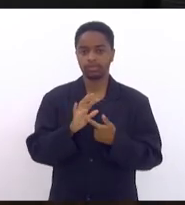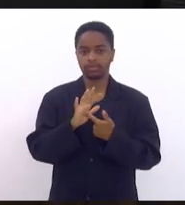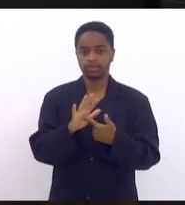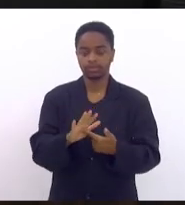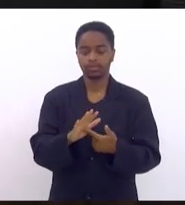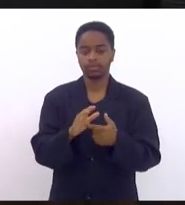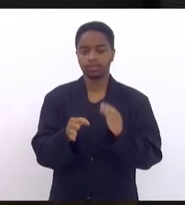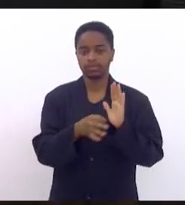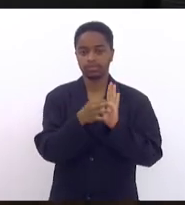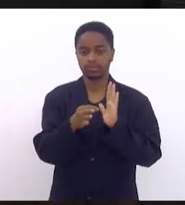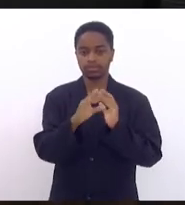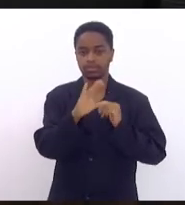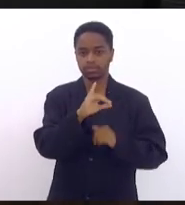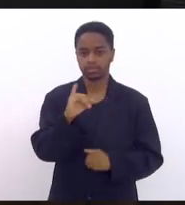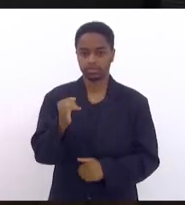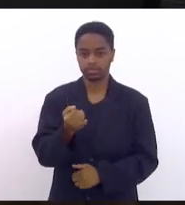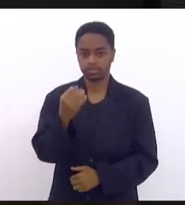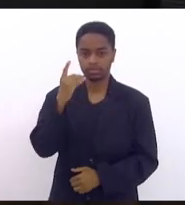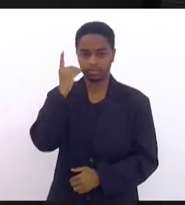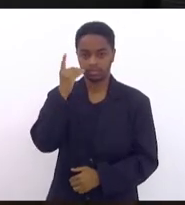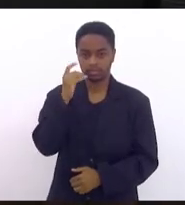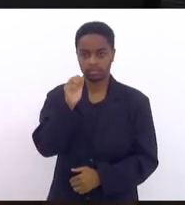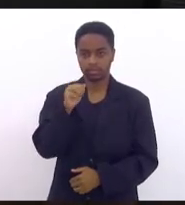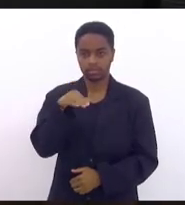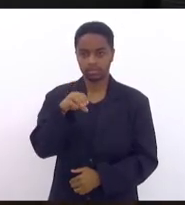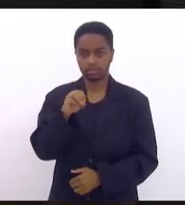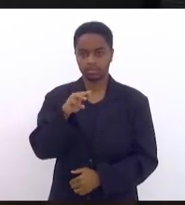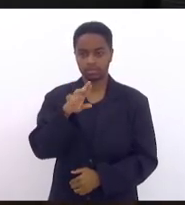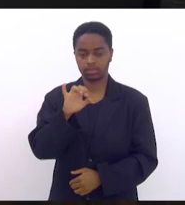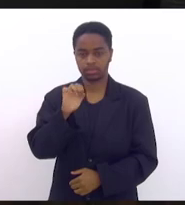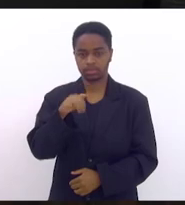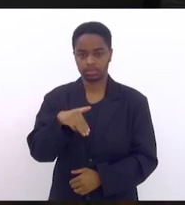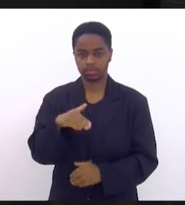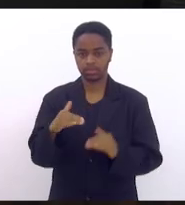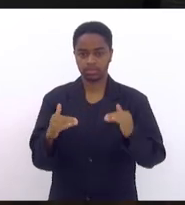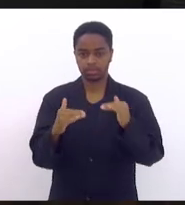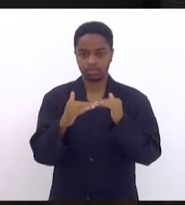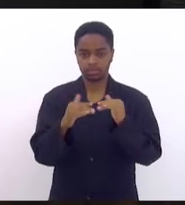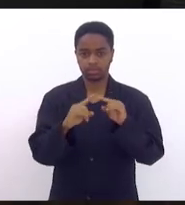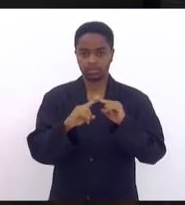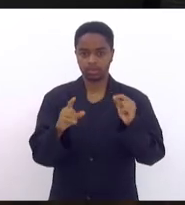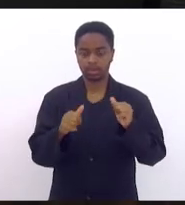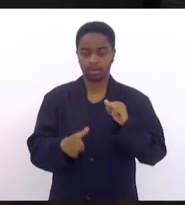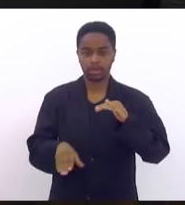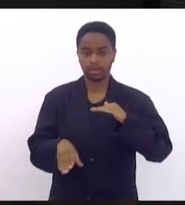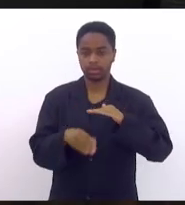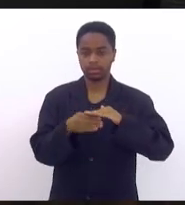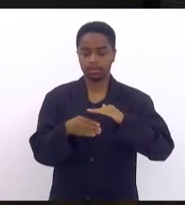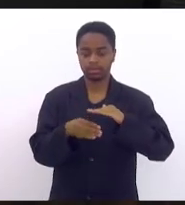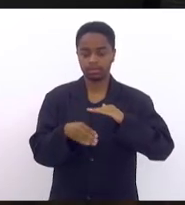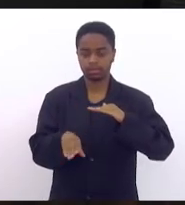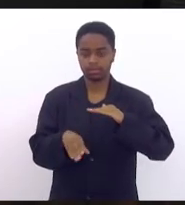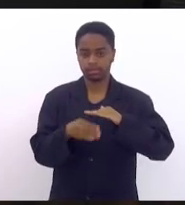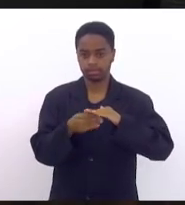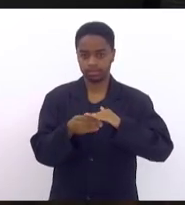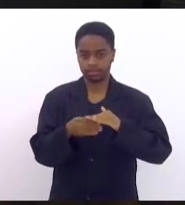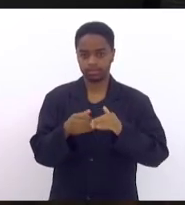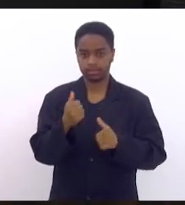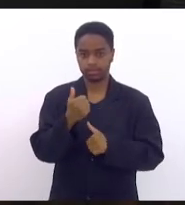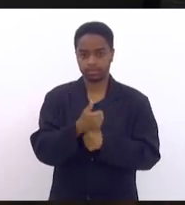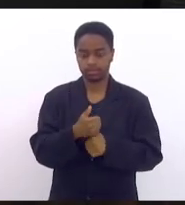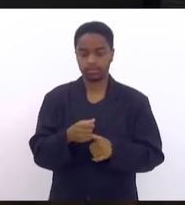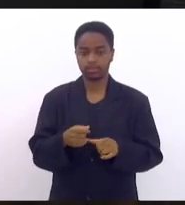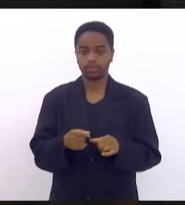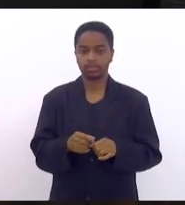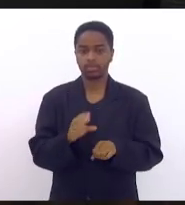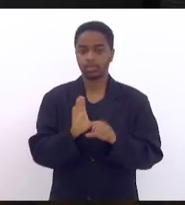Comissão de Constituição e Justiça, deputado Rodrigo Amorim. Senhor presidente, parecer é favorável com subemenda. Pela Comissão